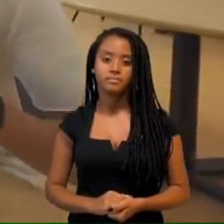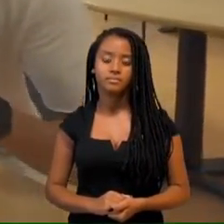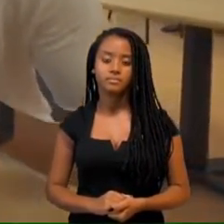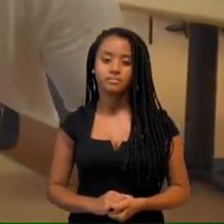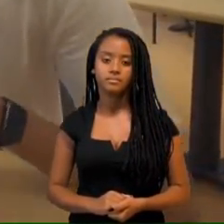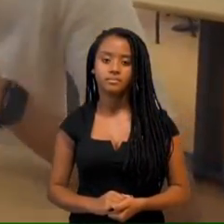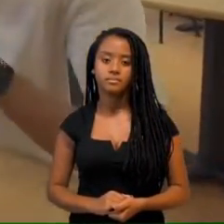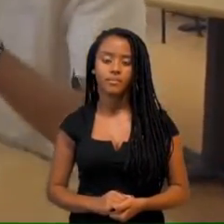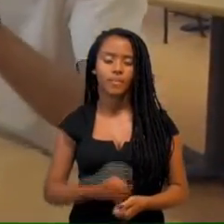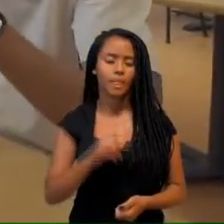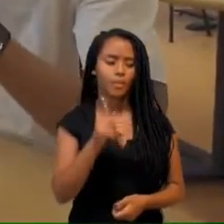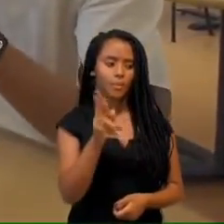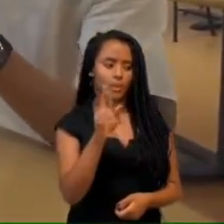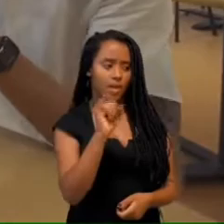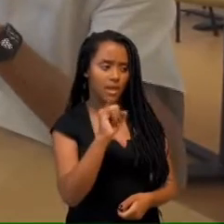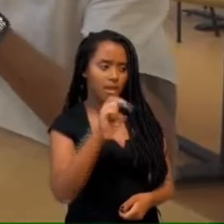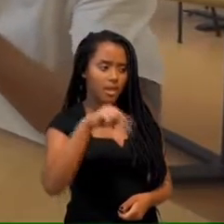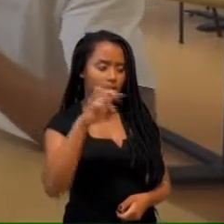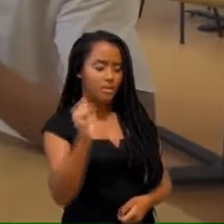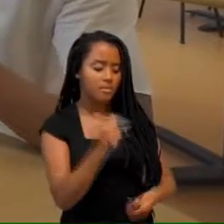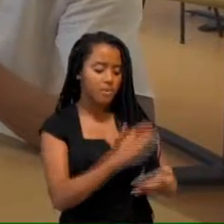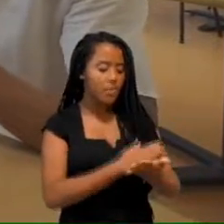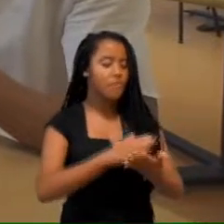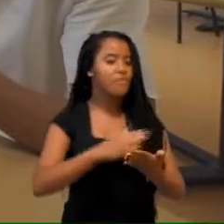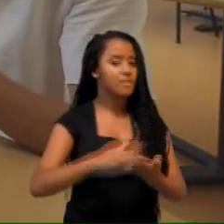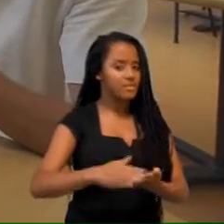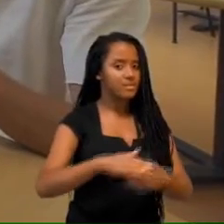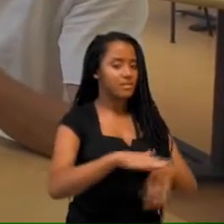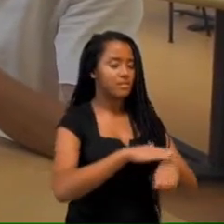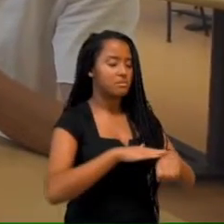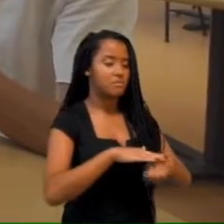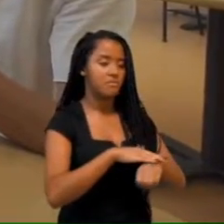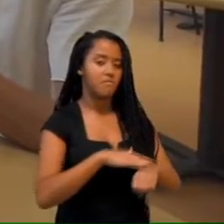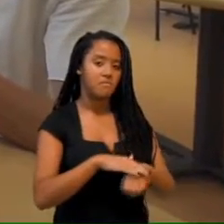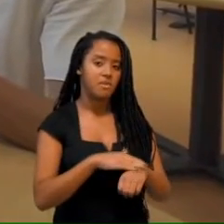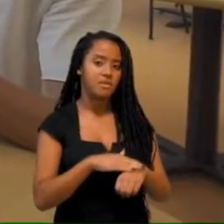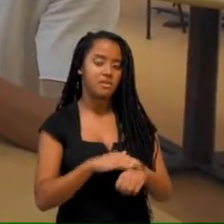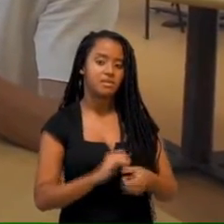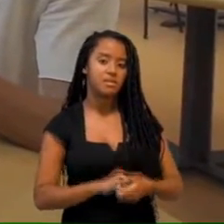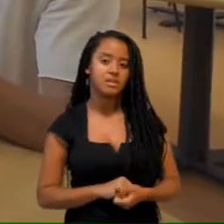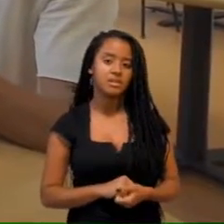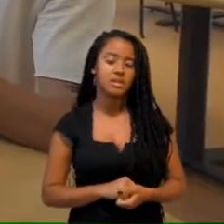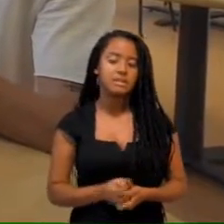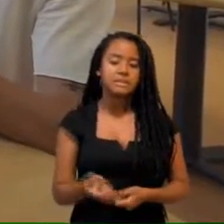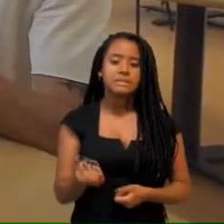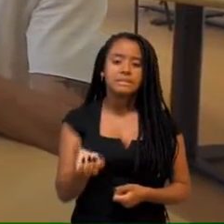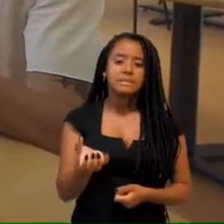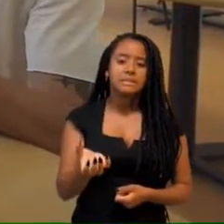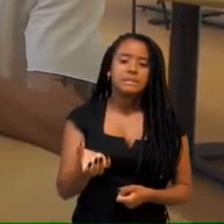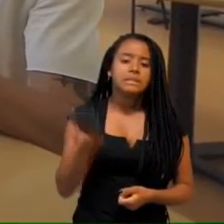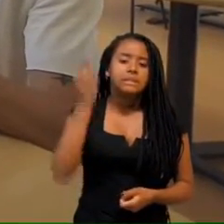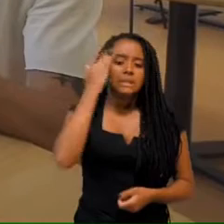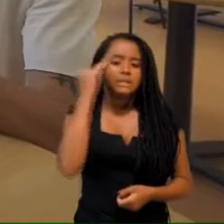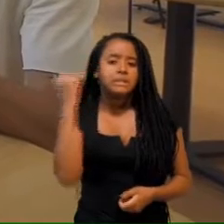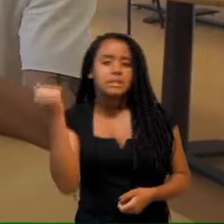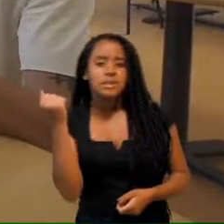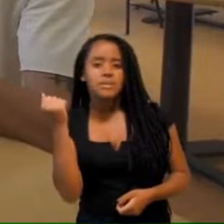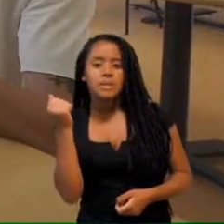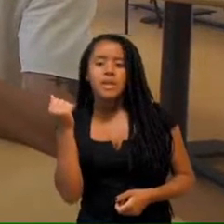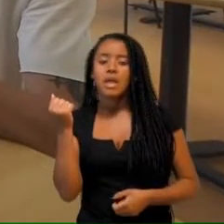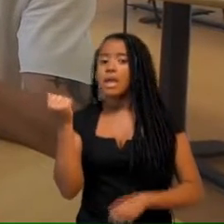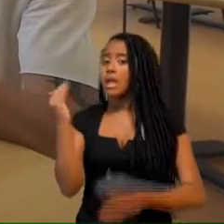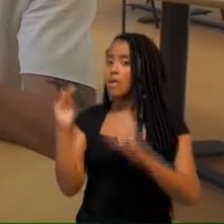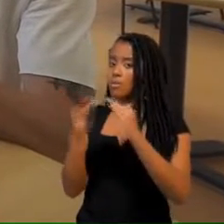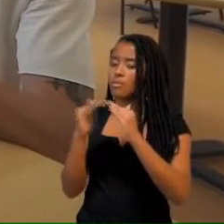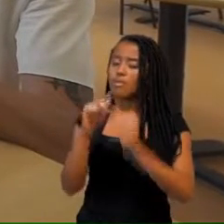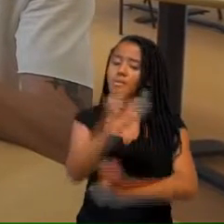prazer bom Karine para começar aqui nossa conversa eh eu queria saber um pouco a moradia estudantil